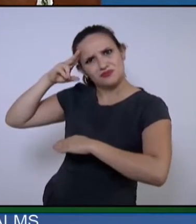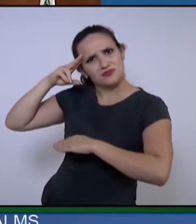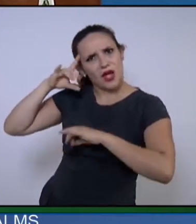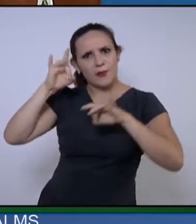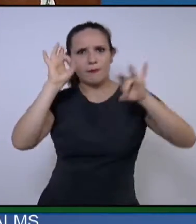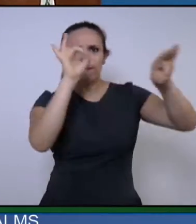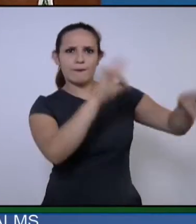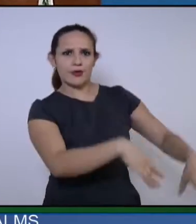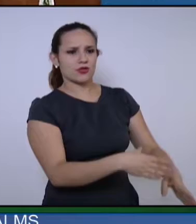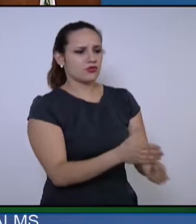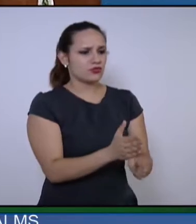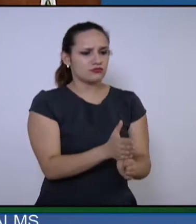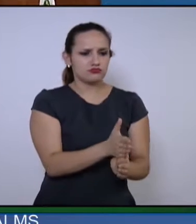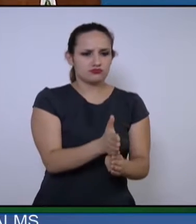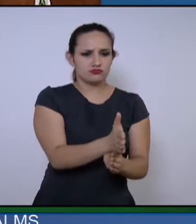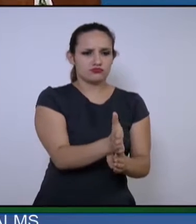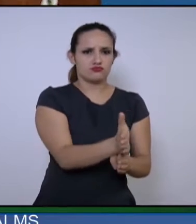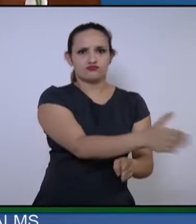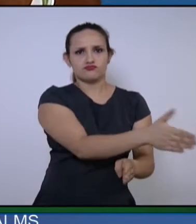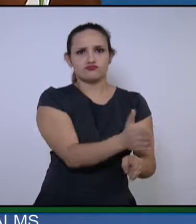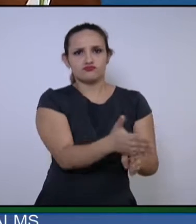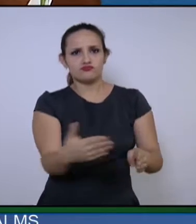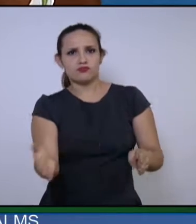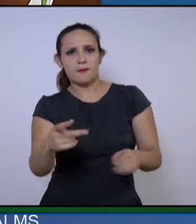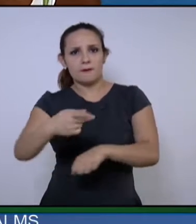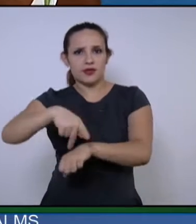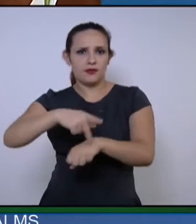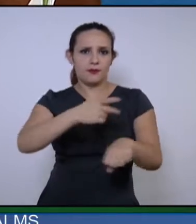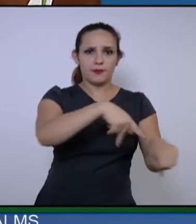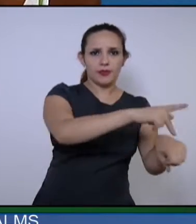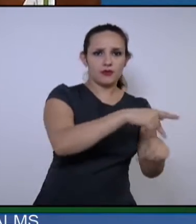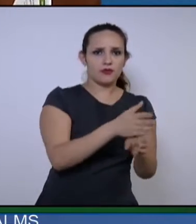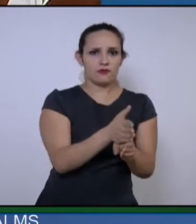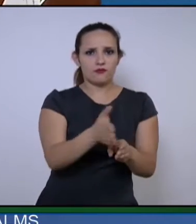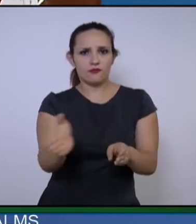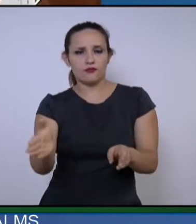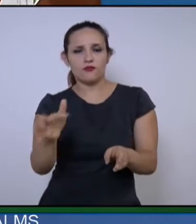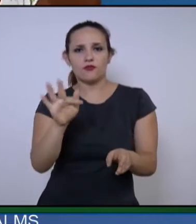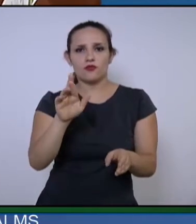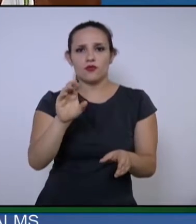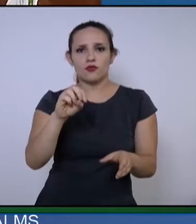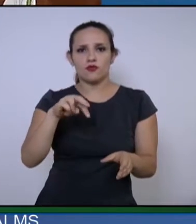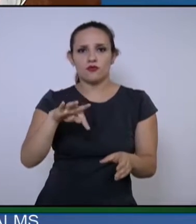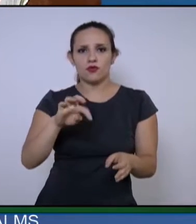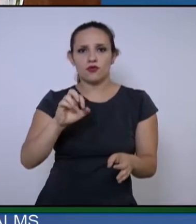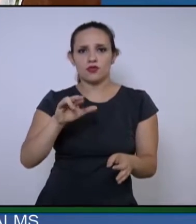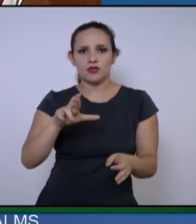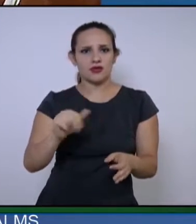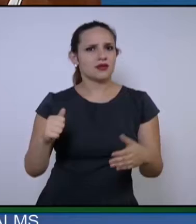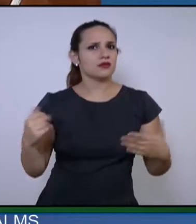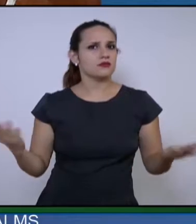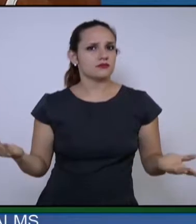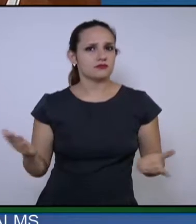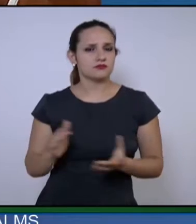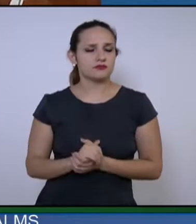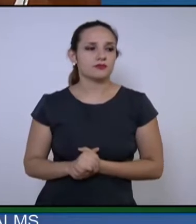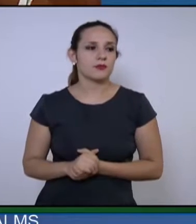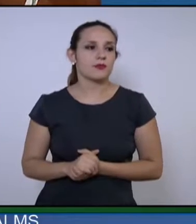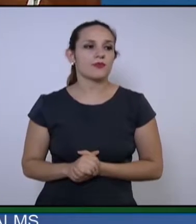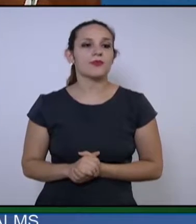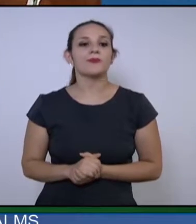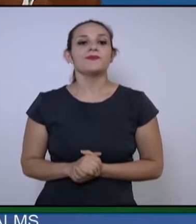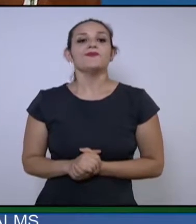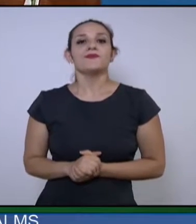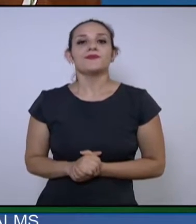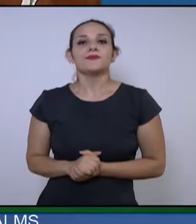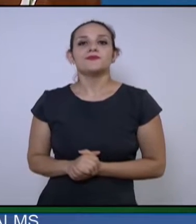as nossas fronteiras. E aí, diz aqui, grande aposta do Exército para a